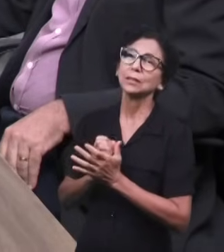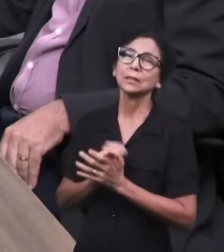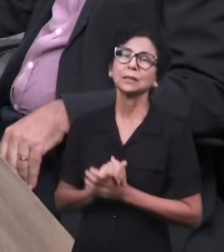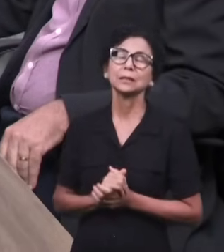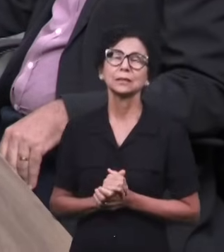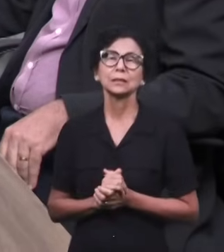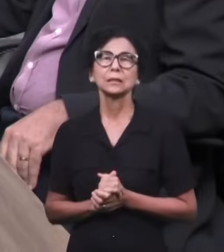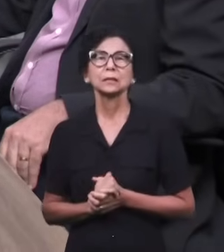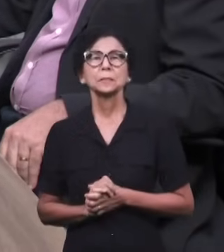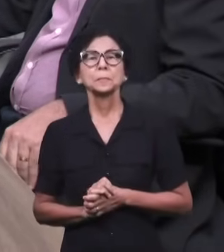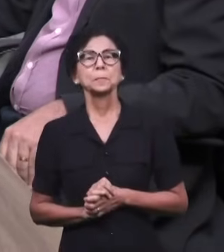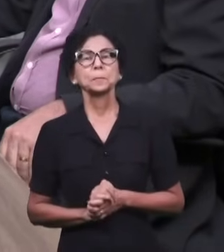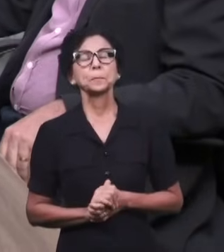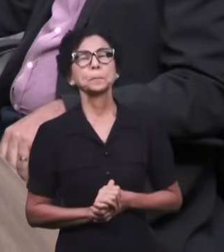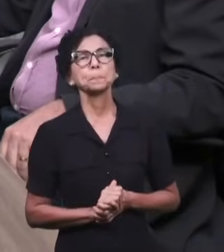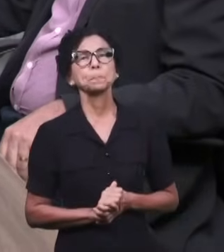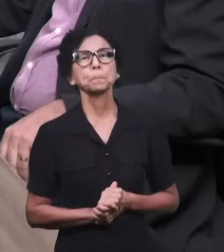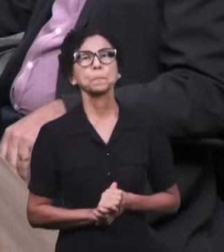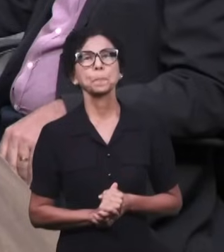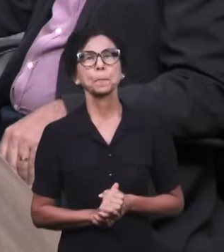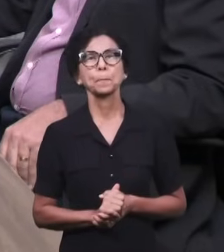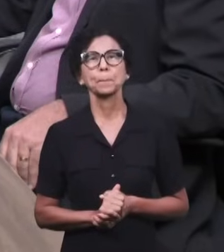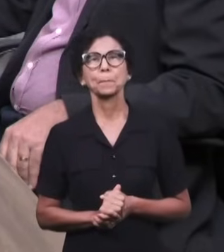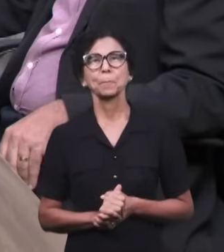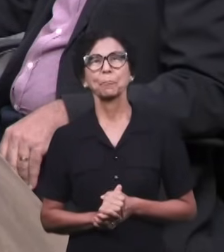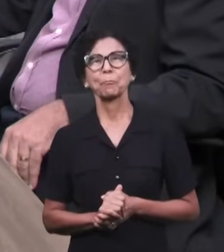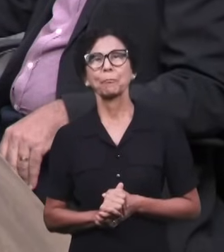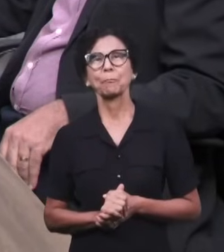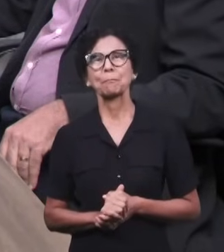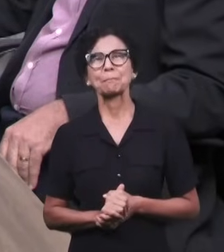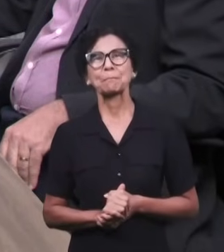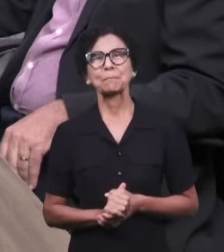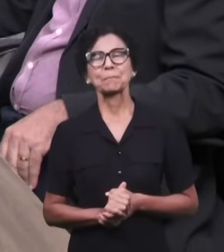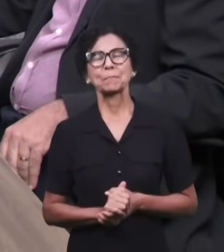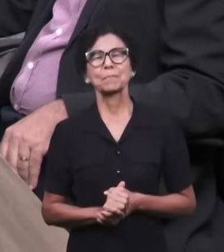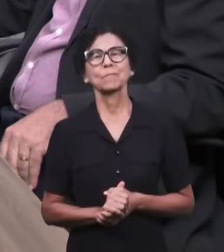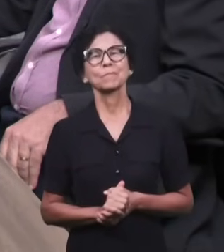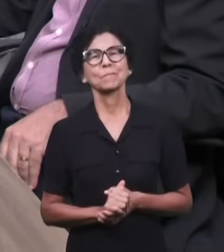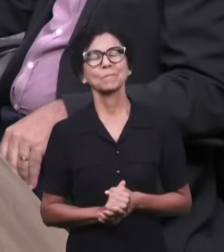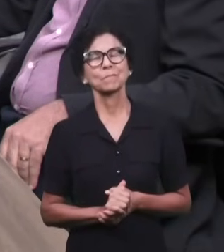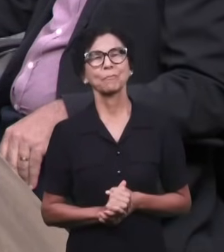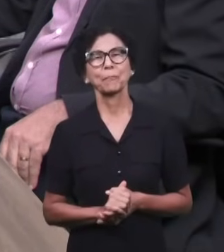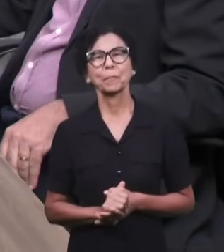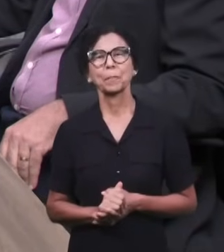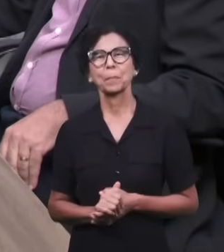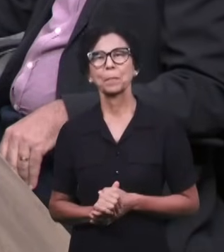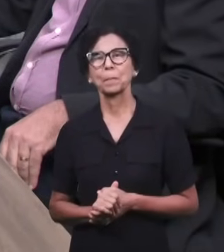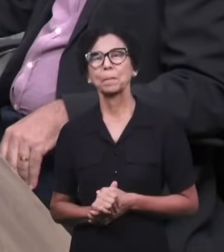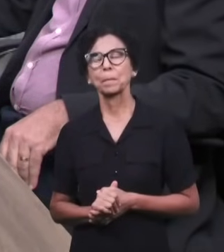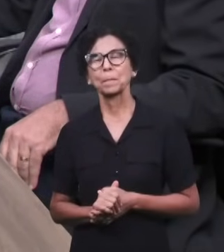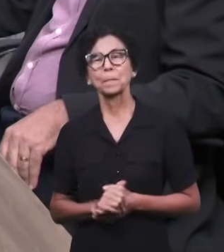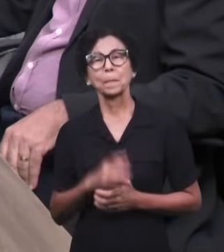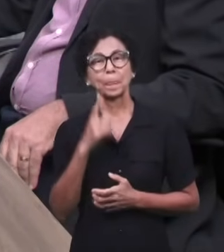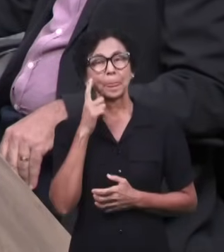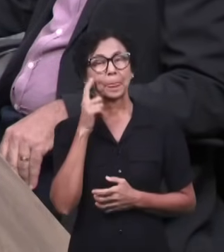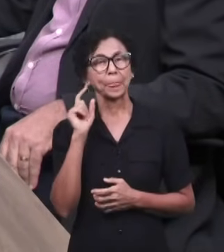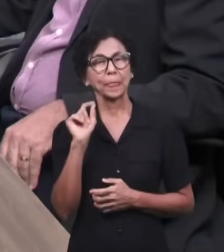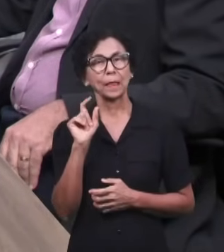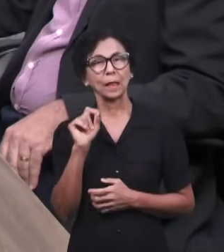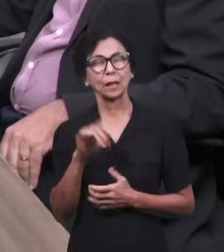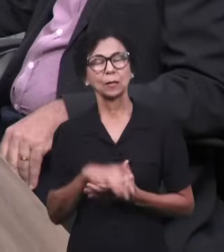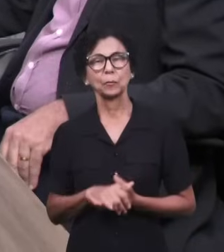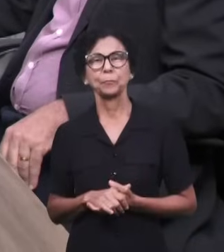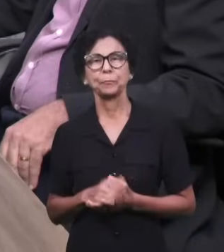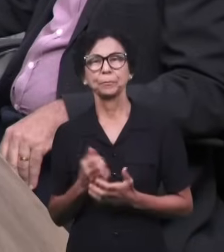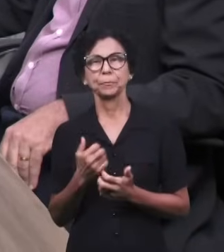muito interessante, que é a predisposição de Deus em abençoar. Muito bom. Né? Você vê que diante disso tudo, os